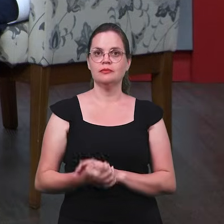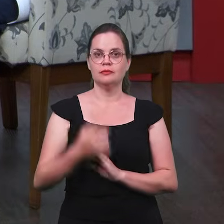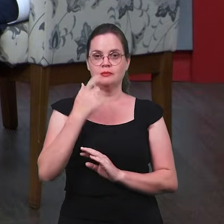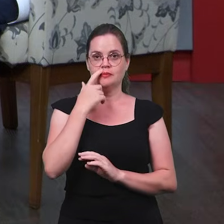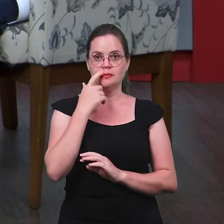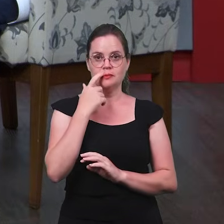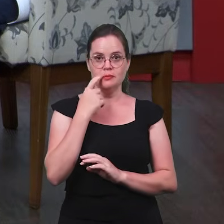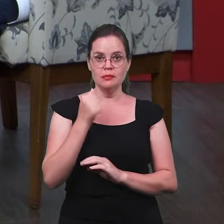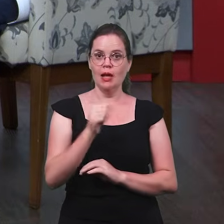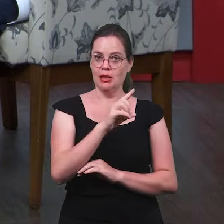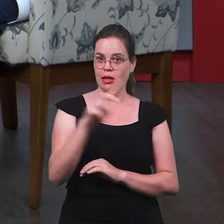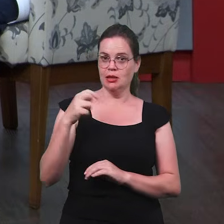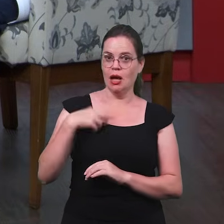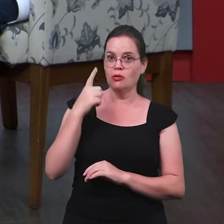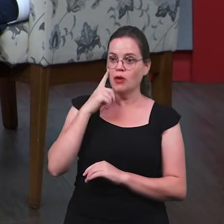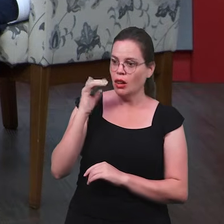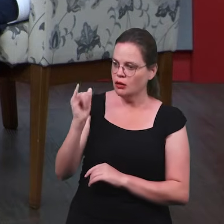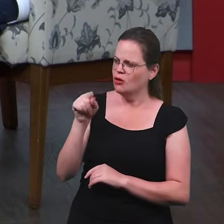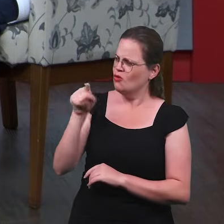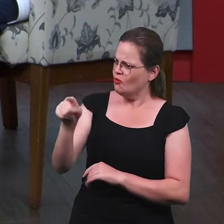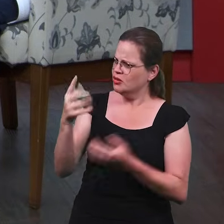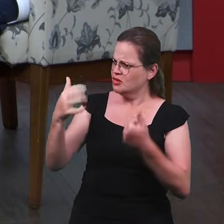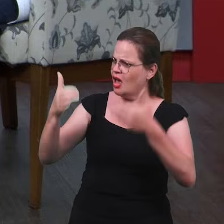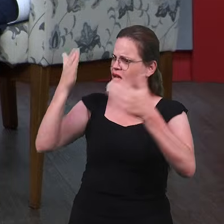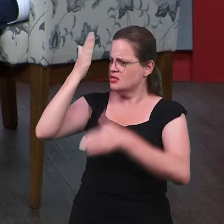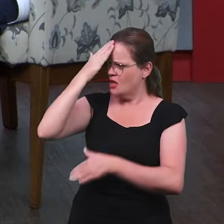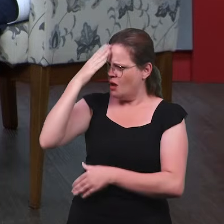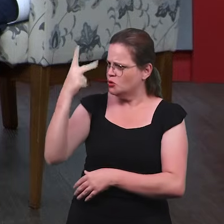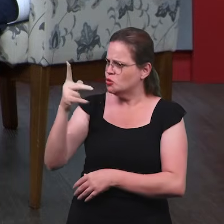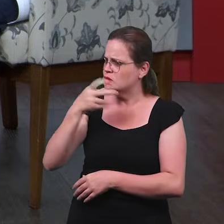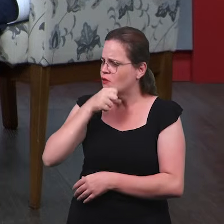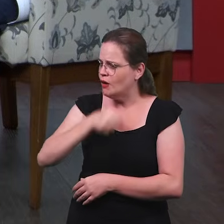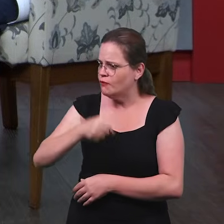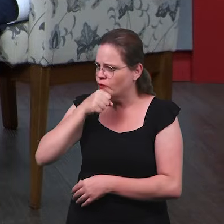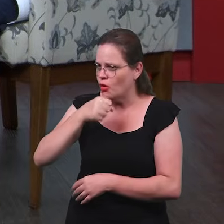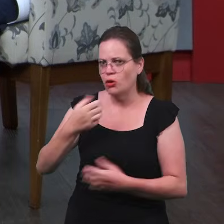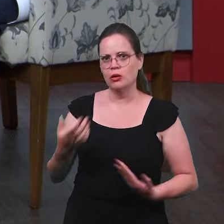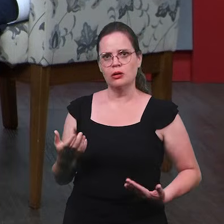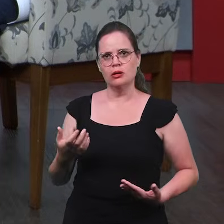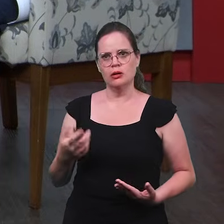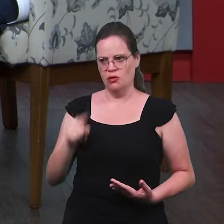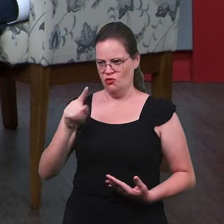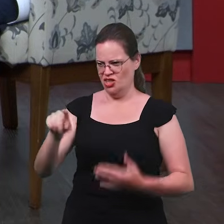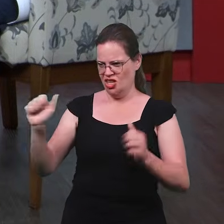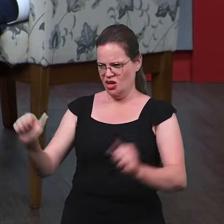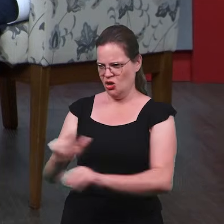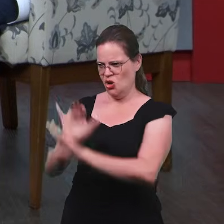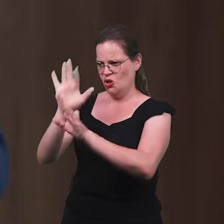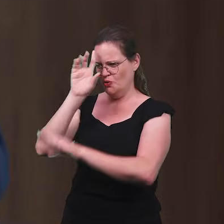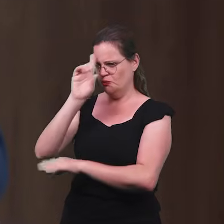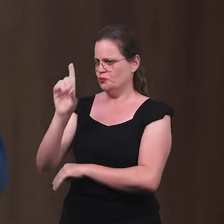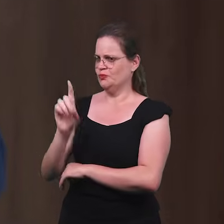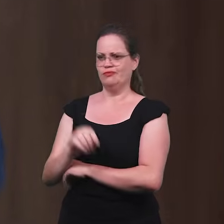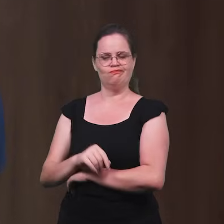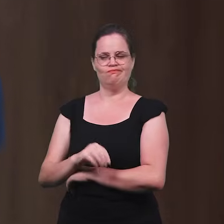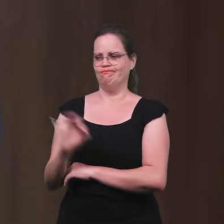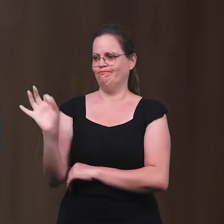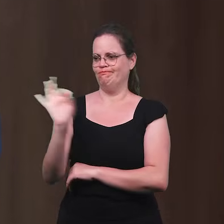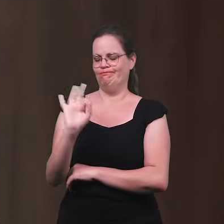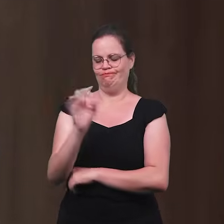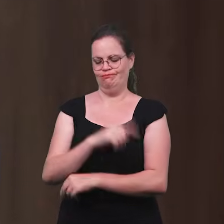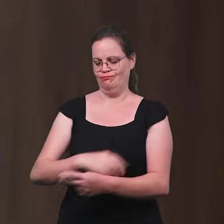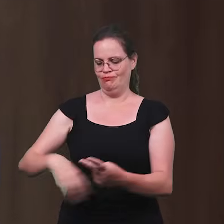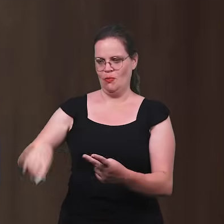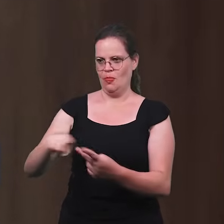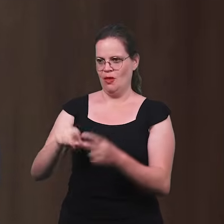rei, sabendo dessas coisas, não glorificou o nome de Deus, não